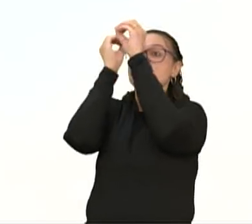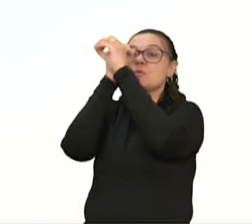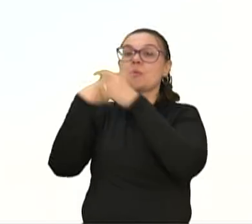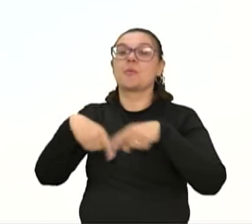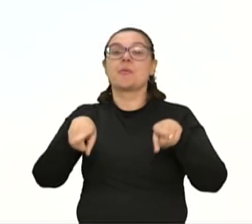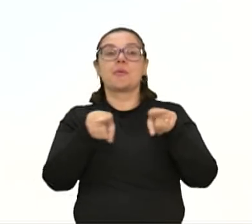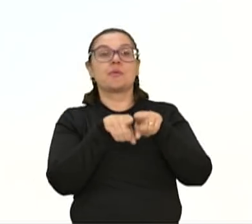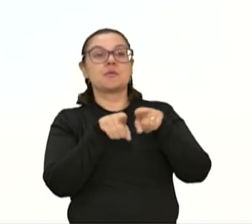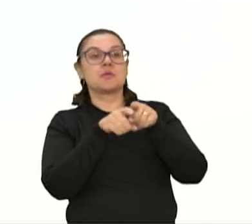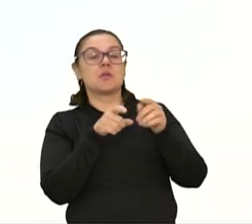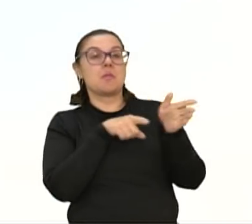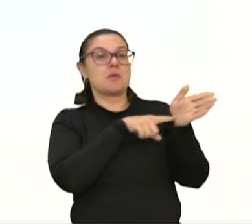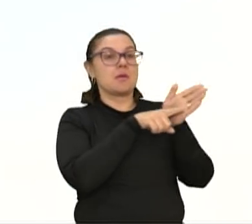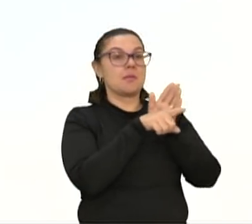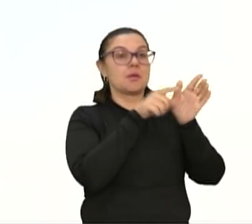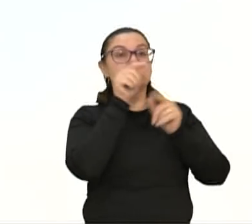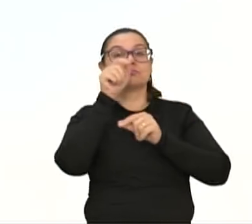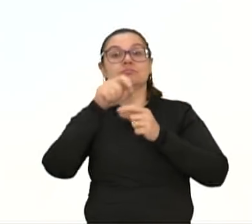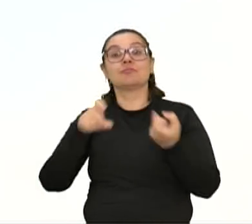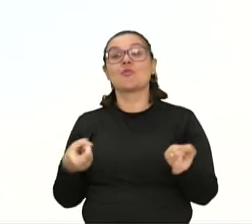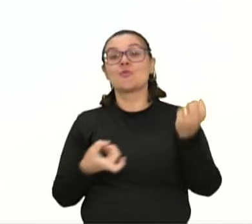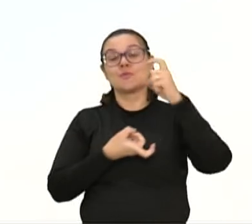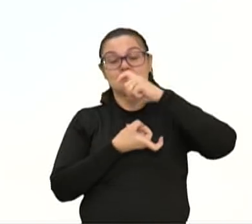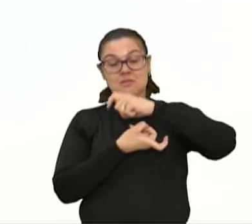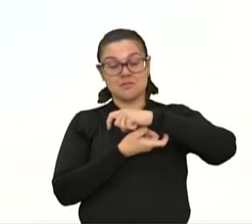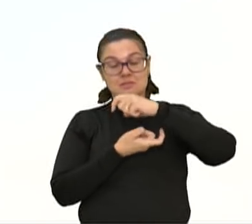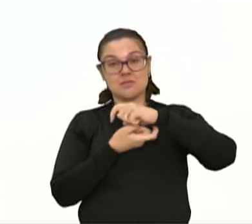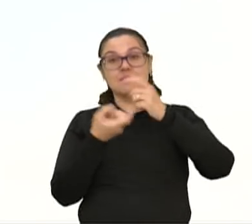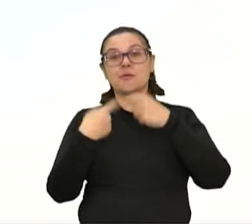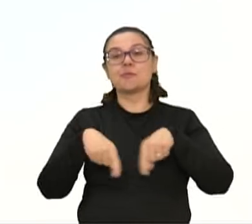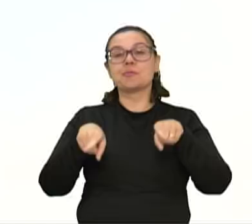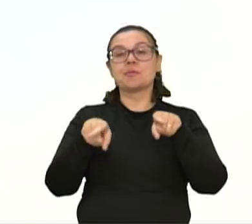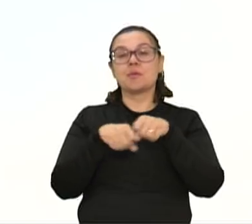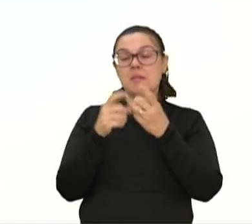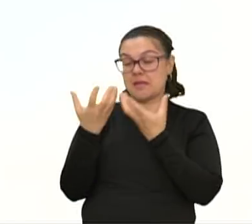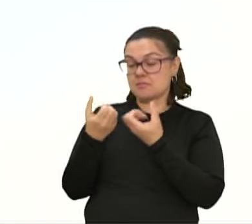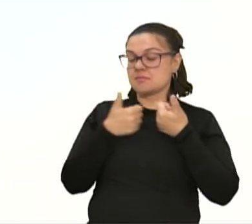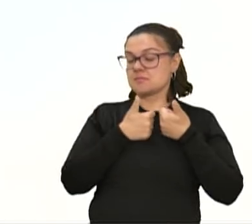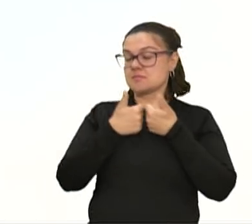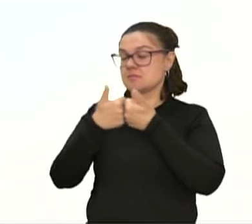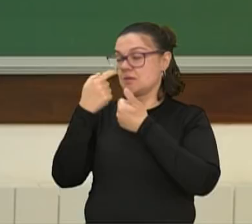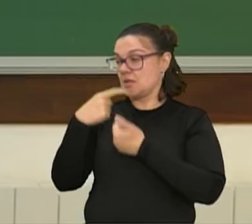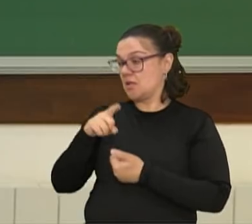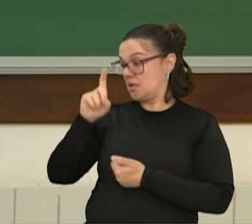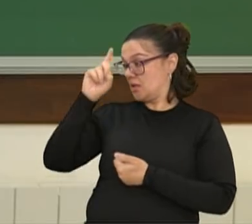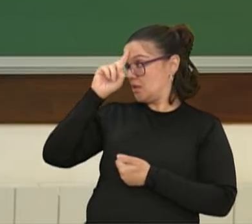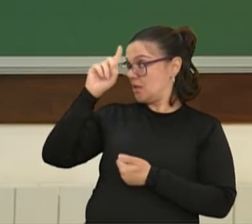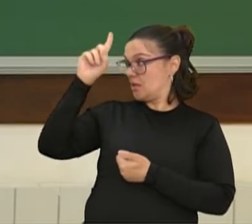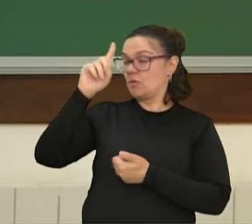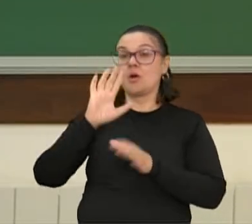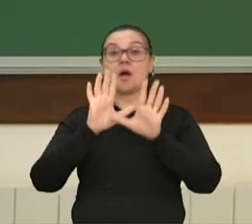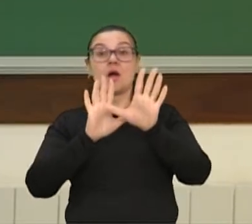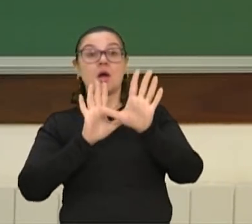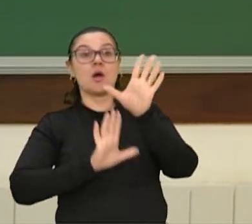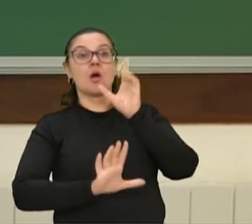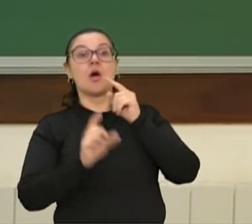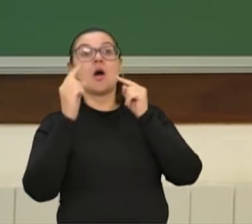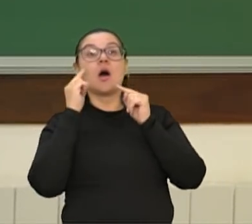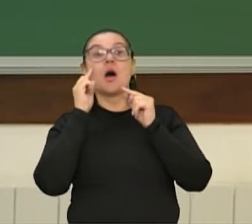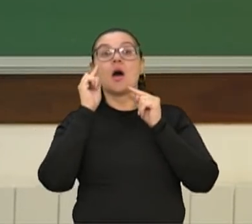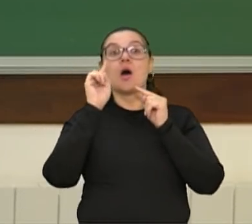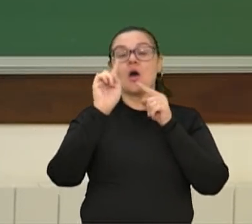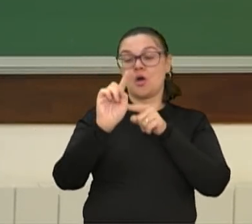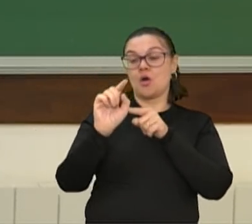seguir a astrologia e seguir a Deus. Olha que interessante. Temos que tomar cuidado com a palavra. Ó.